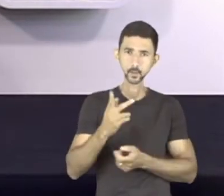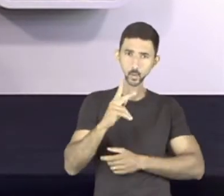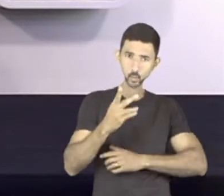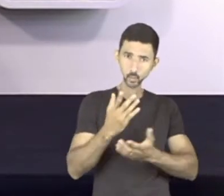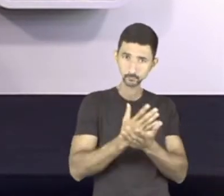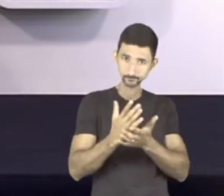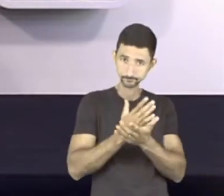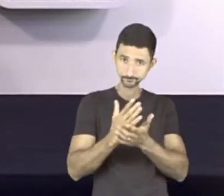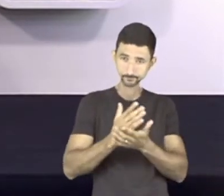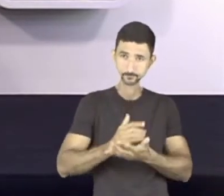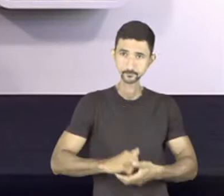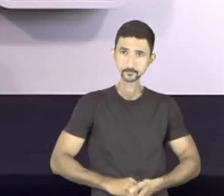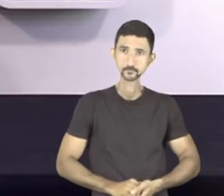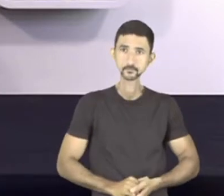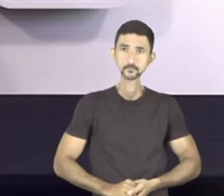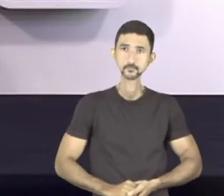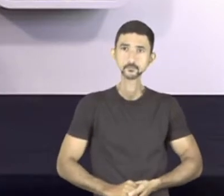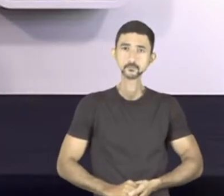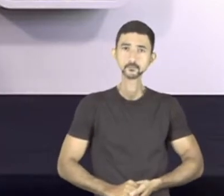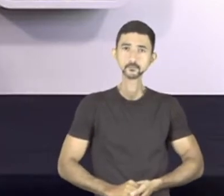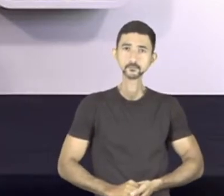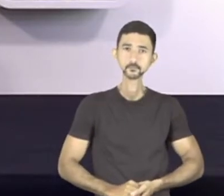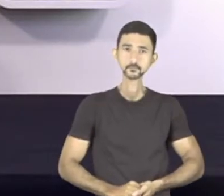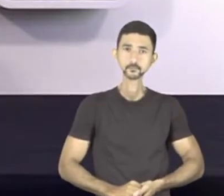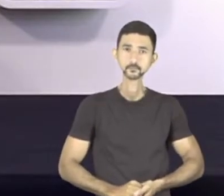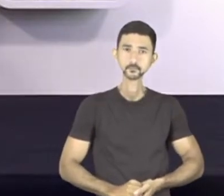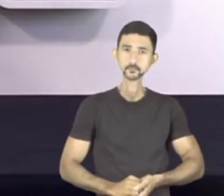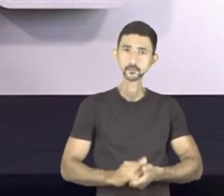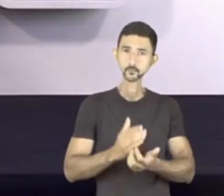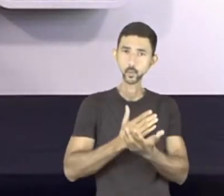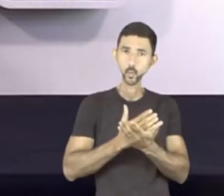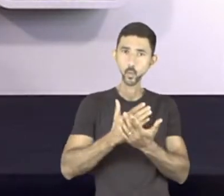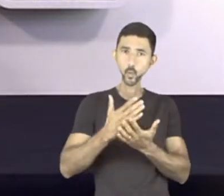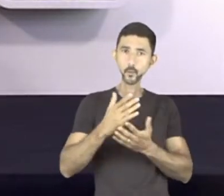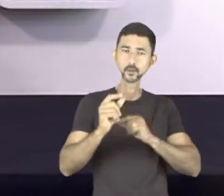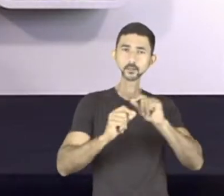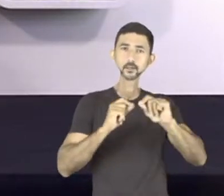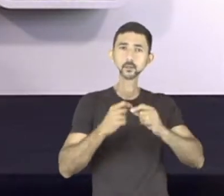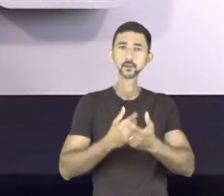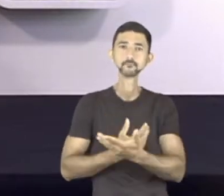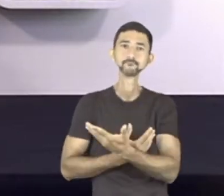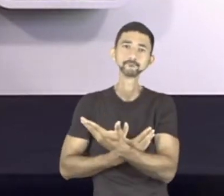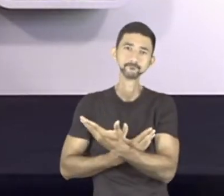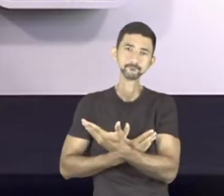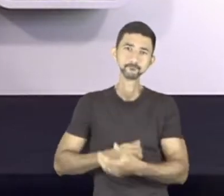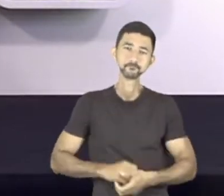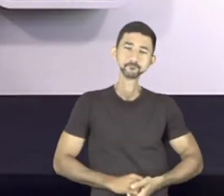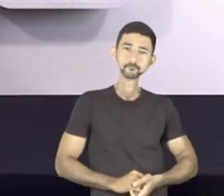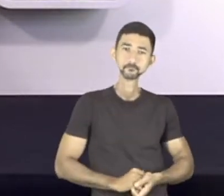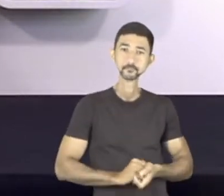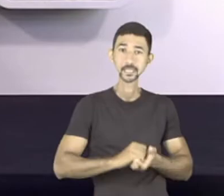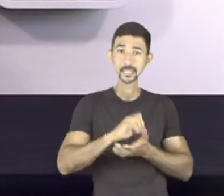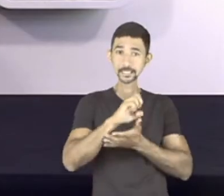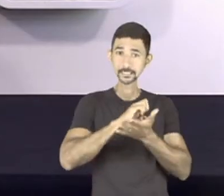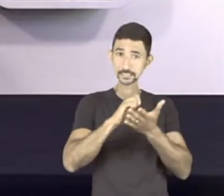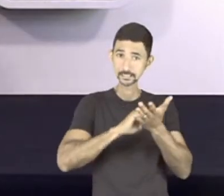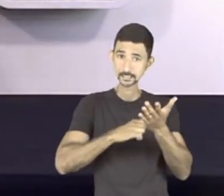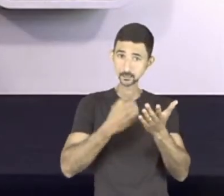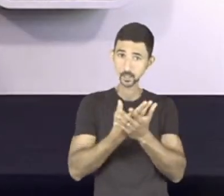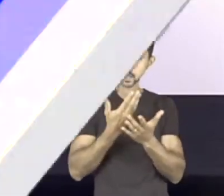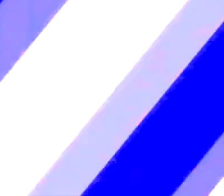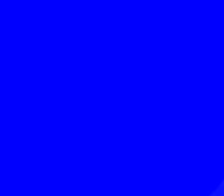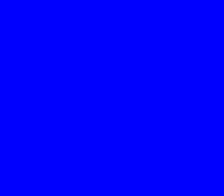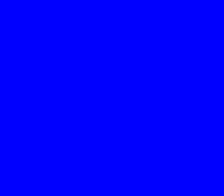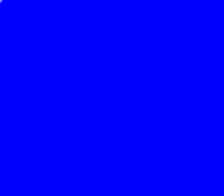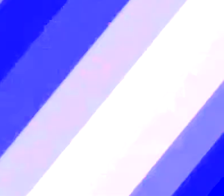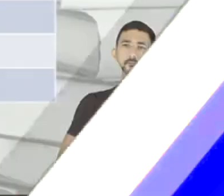partes aí para fazer na nossa aula. Vamos começar pelo exercício que ficou da nossa aula passada. Vamos para a nossa